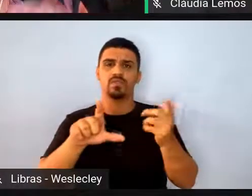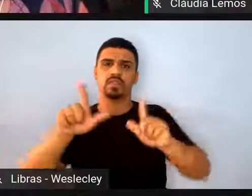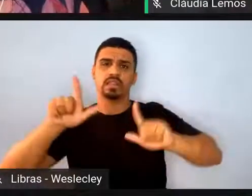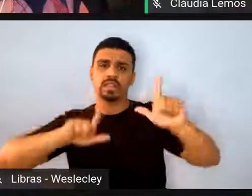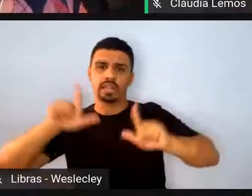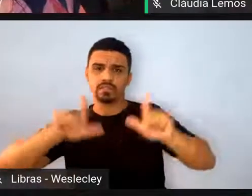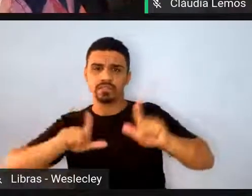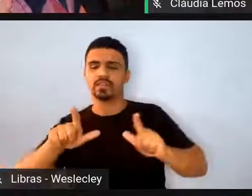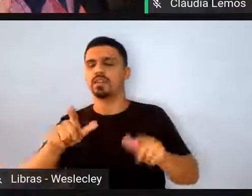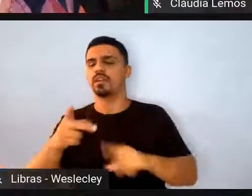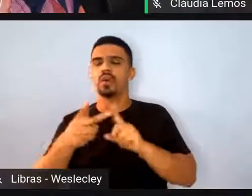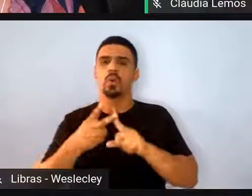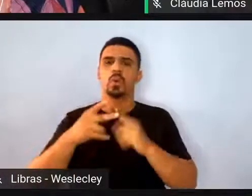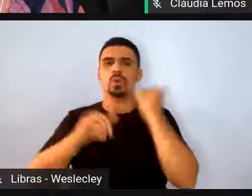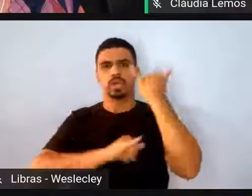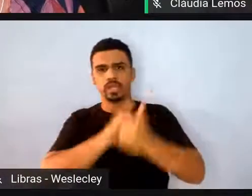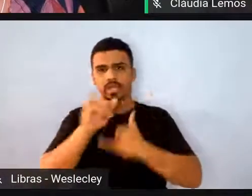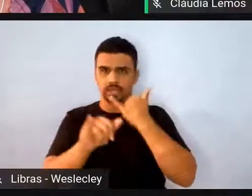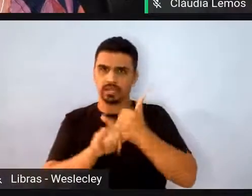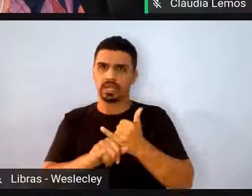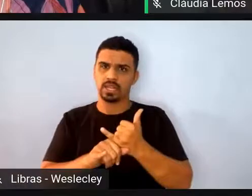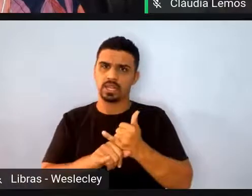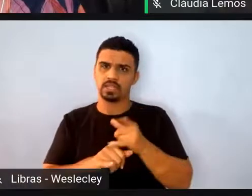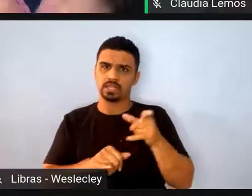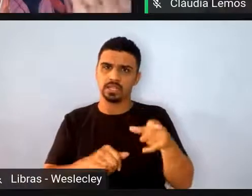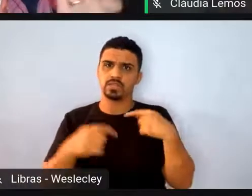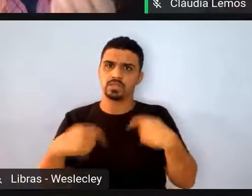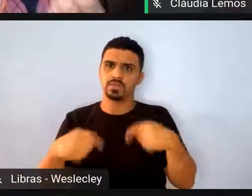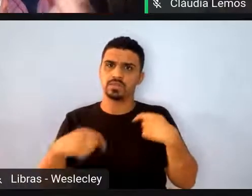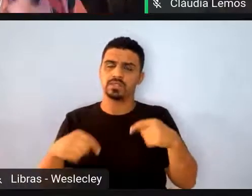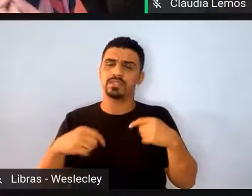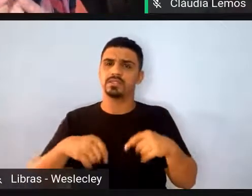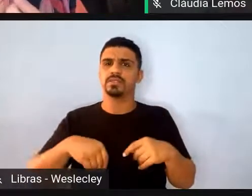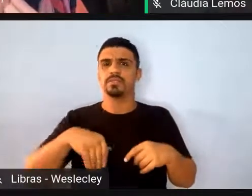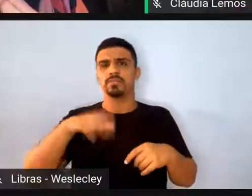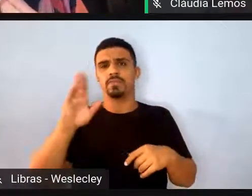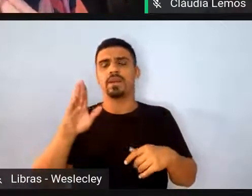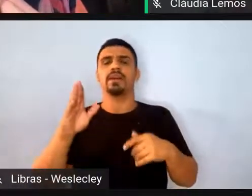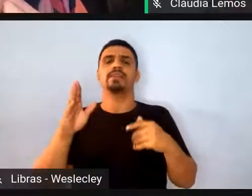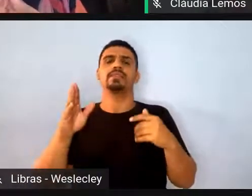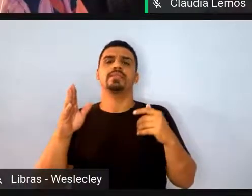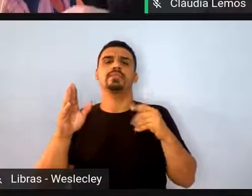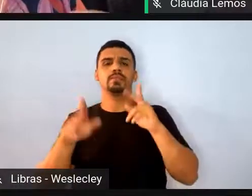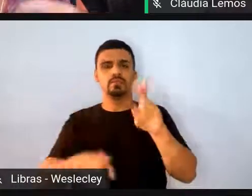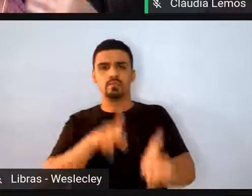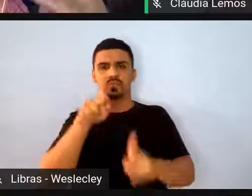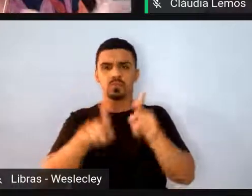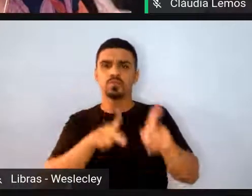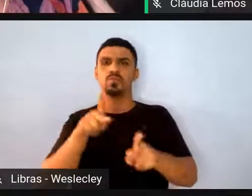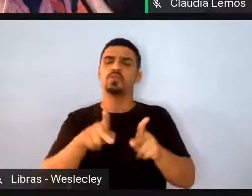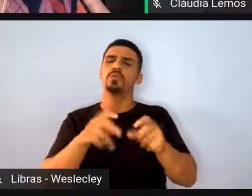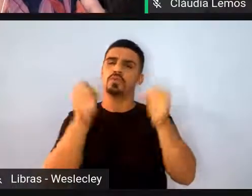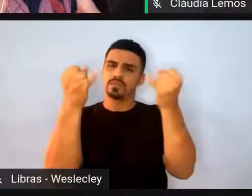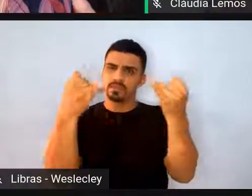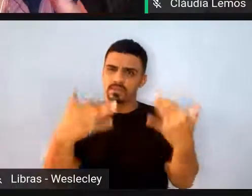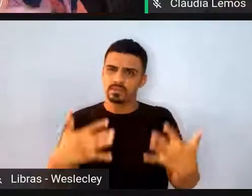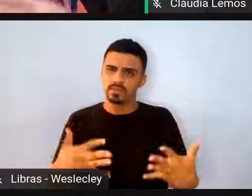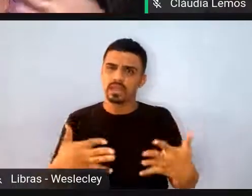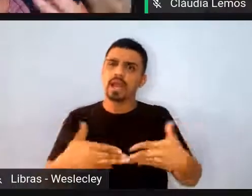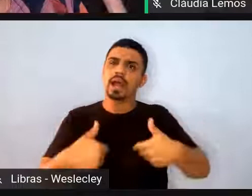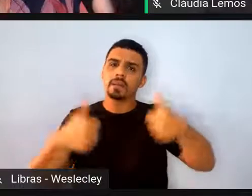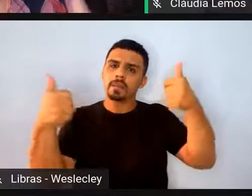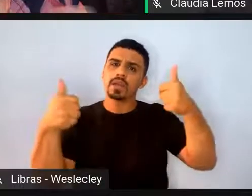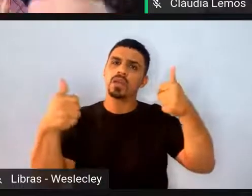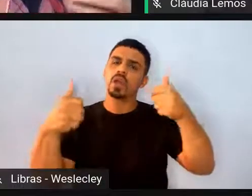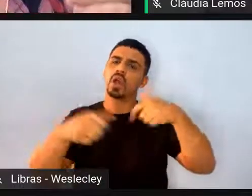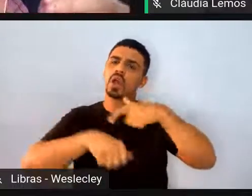enfim, pela internet, elas não devem ser mais palatáveis para o público, no sentido de explicar melhor em